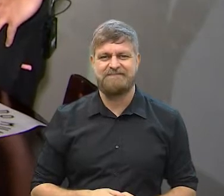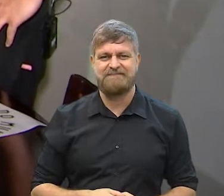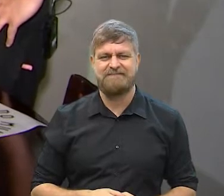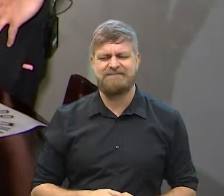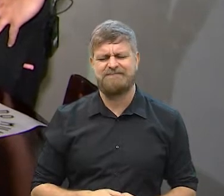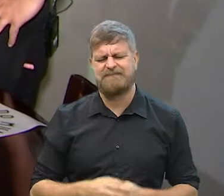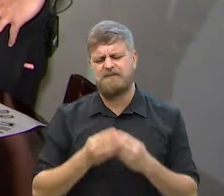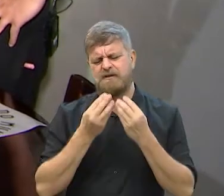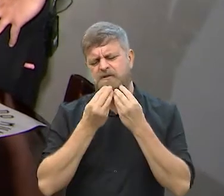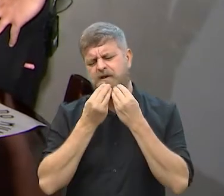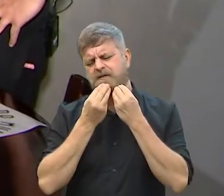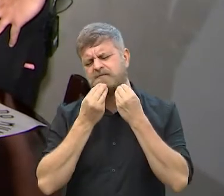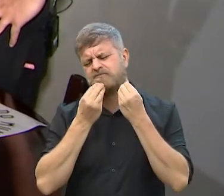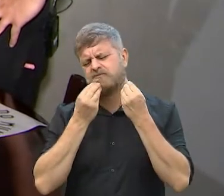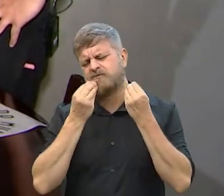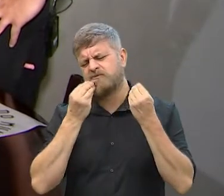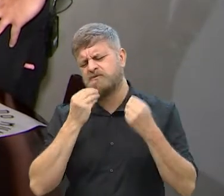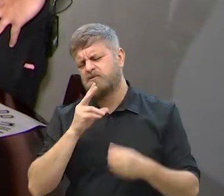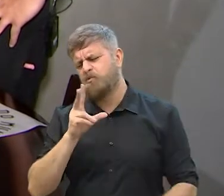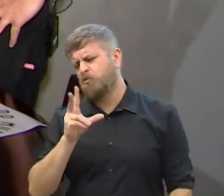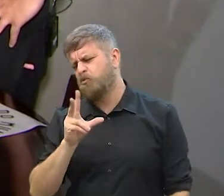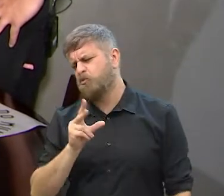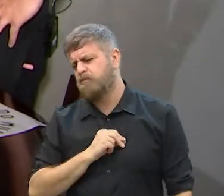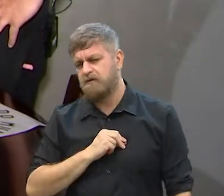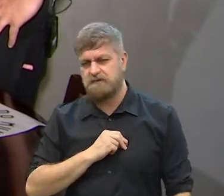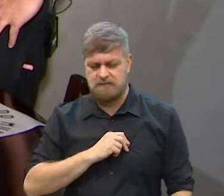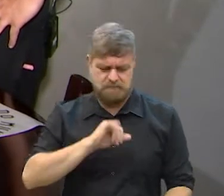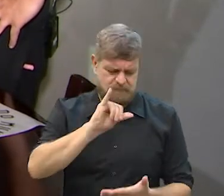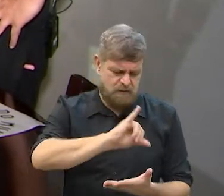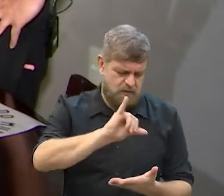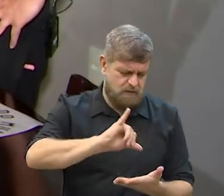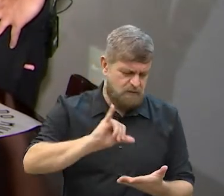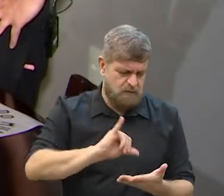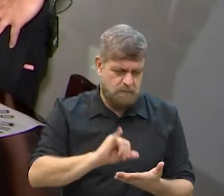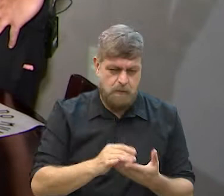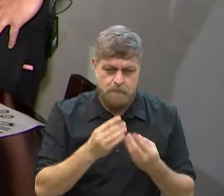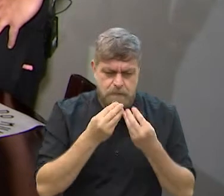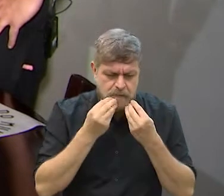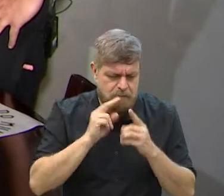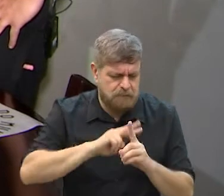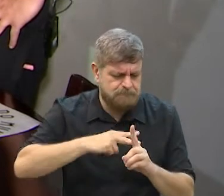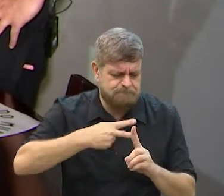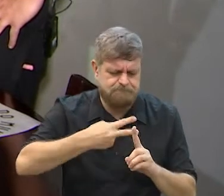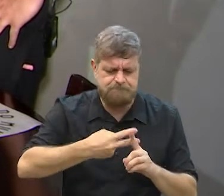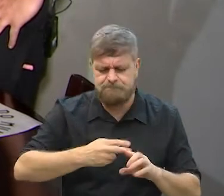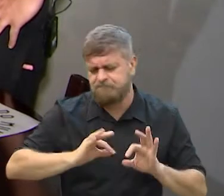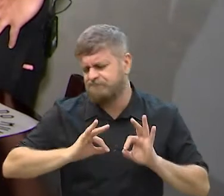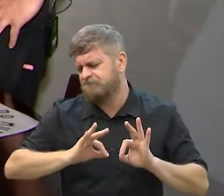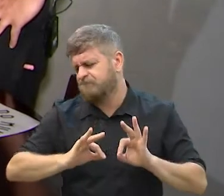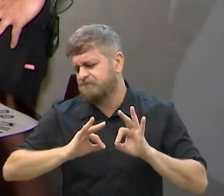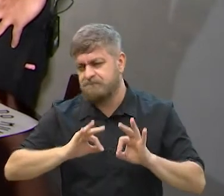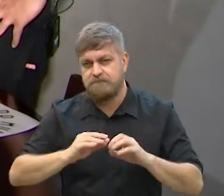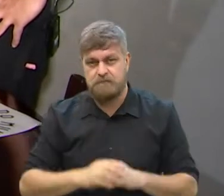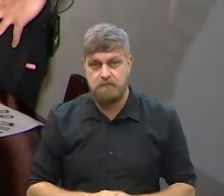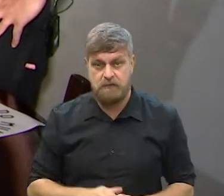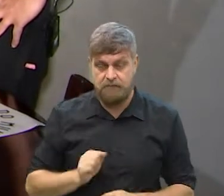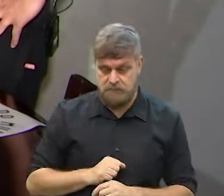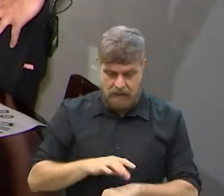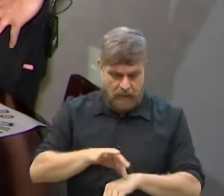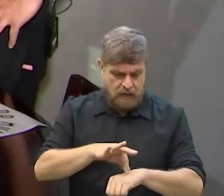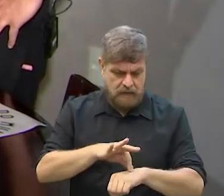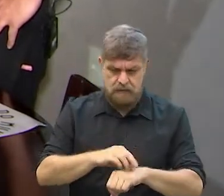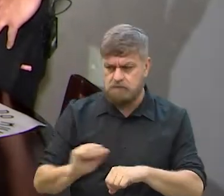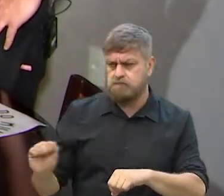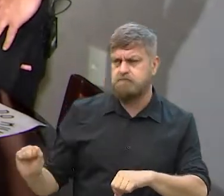9305-5850. Muito bom. Saborosa, e o molinho, né? Deu assim um sabor, olha... Realça, né? Sim, sim. Valoriza a carne,